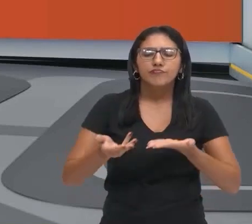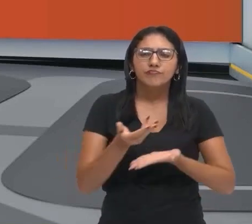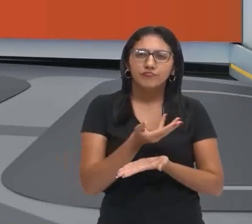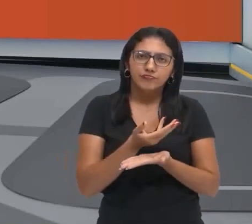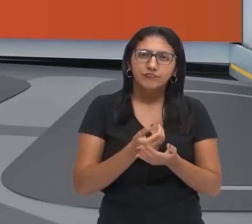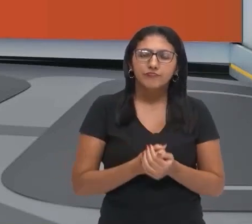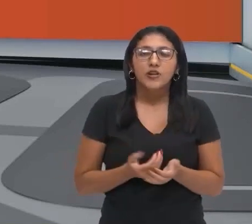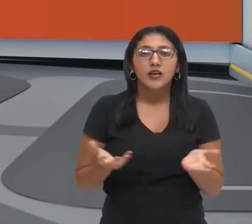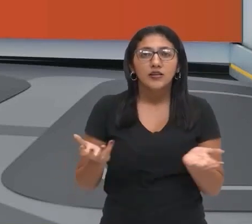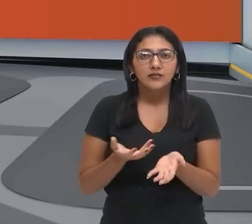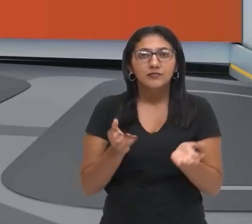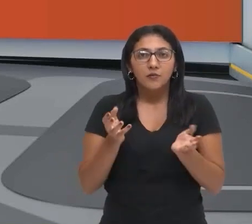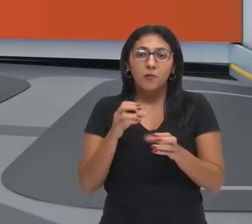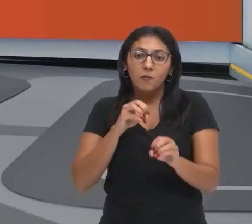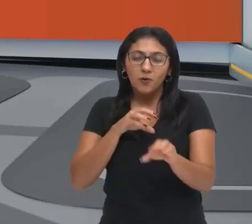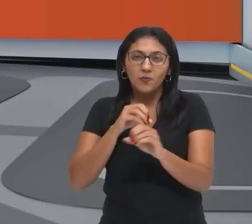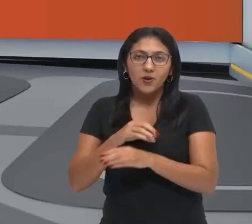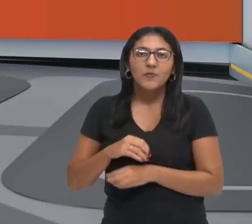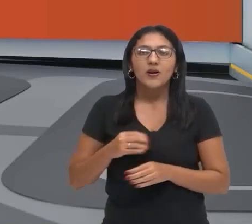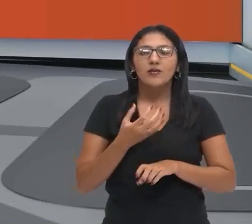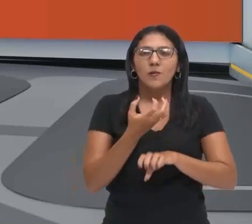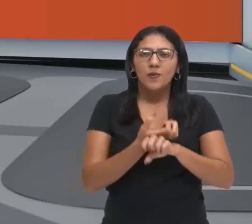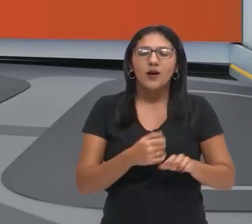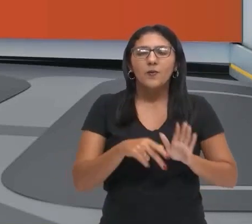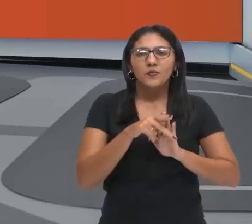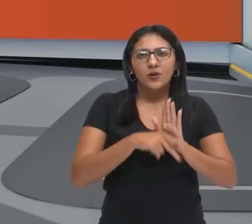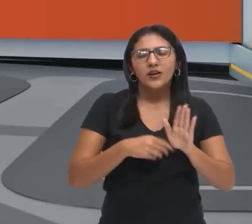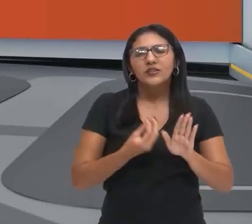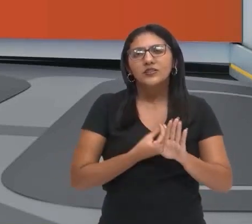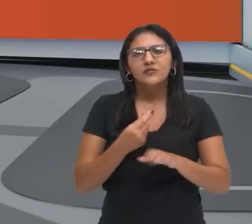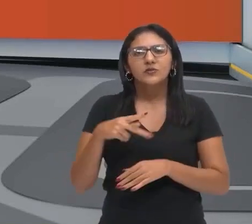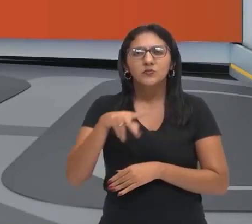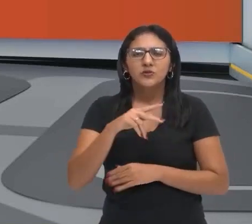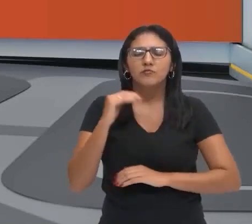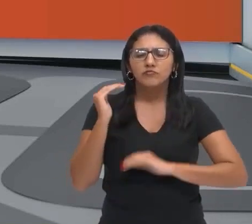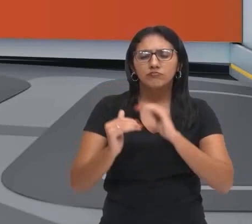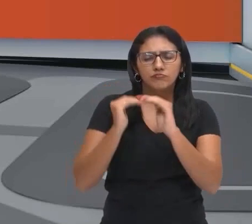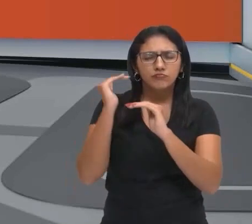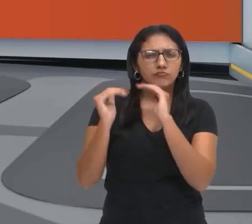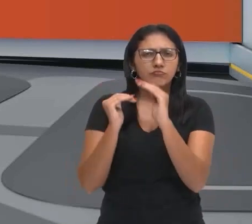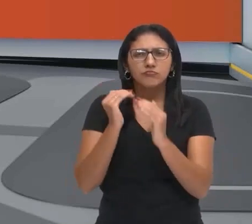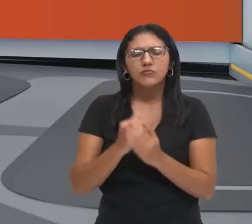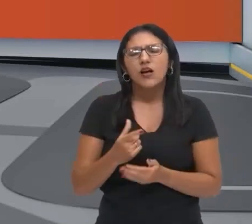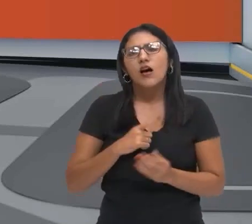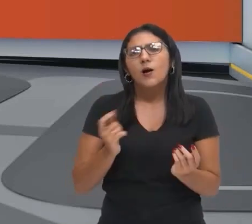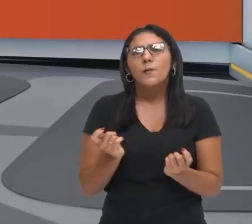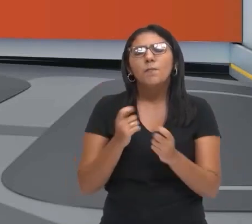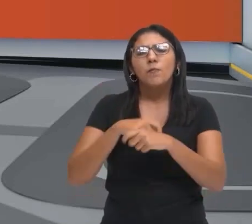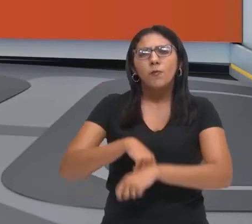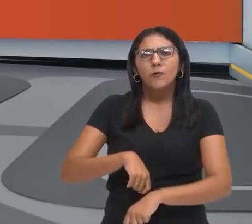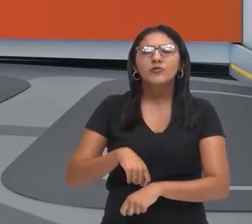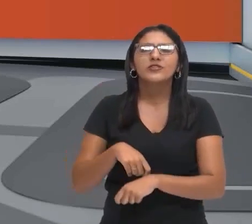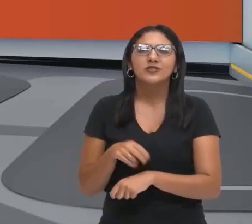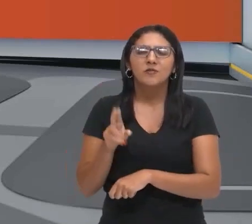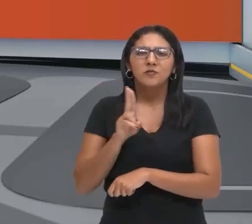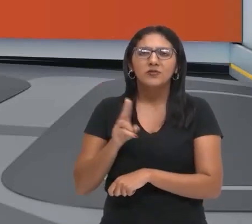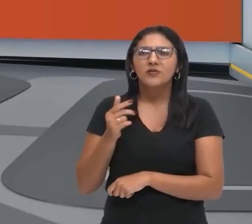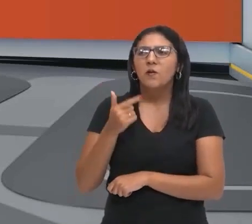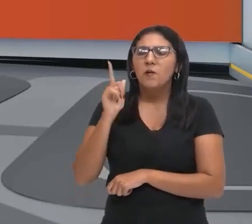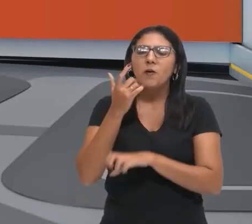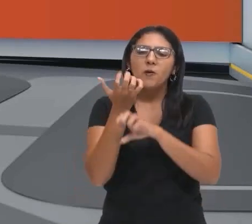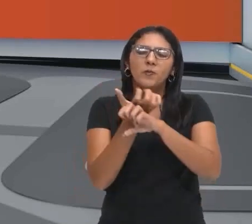que nós estamos aplicando agora no projeto de vida, para que vocês desenvolvam e possa ser aplicados nos